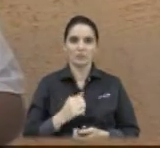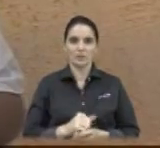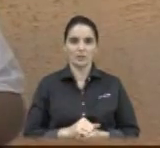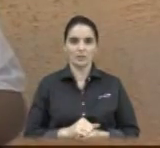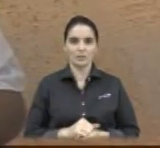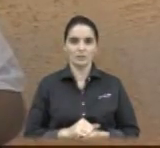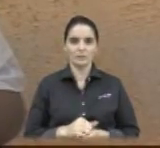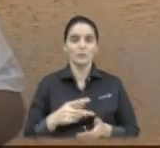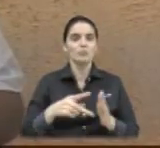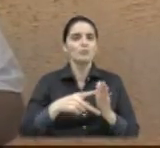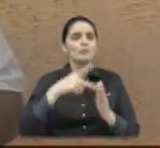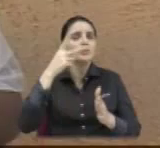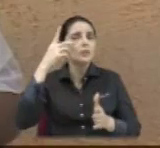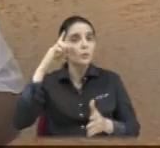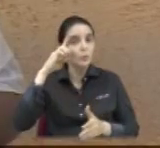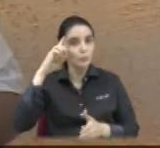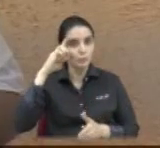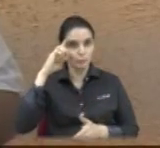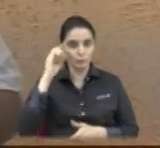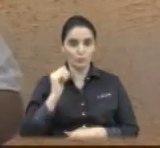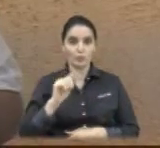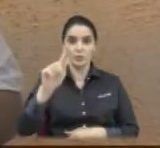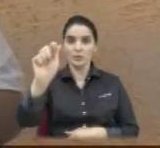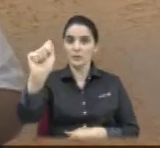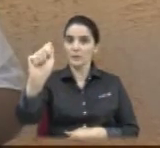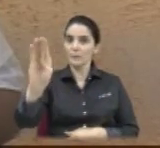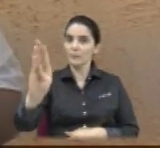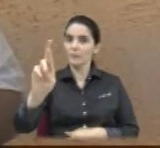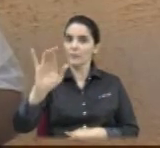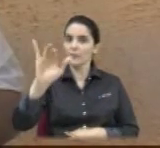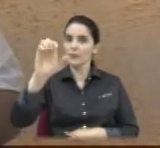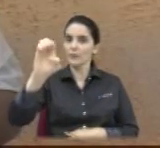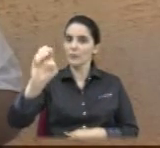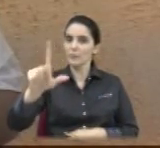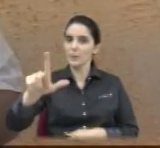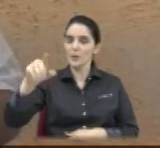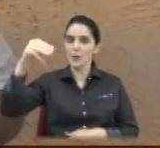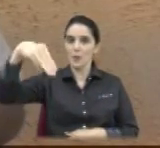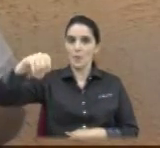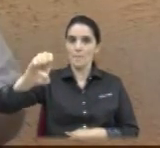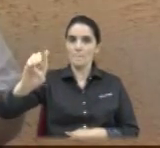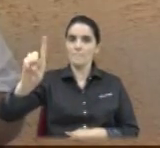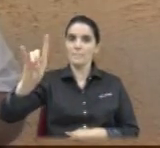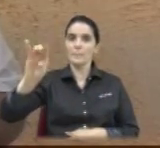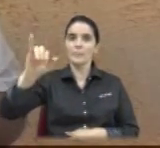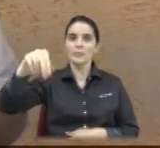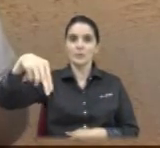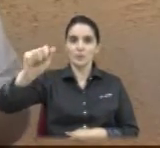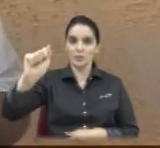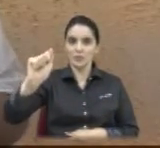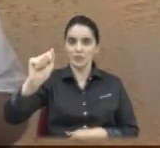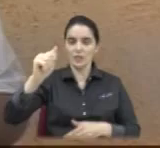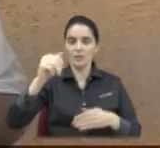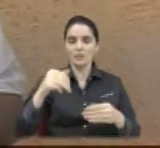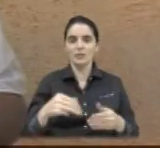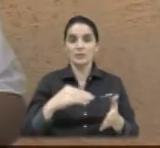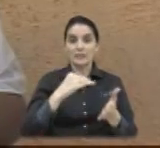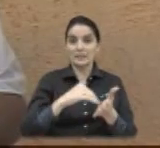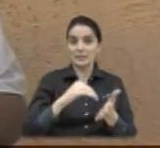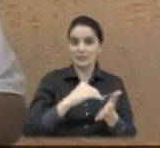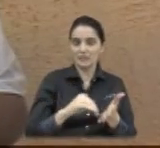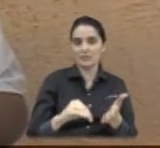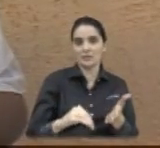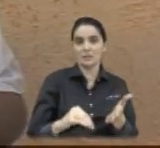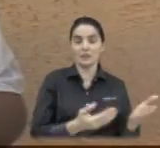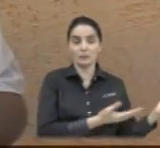dia tendo como representação gabriel medina secretário nacional de juventude do governo federal mesmo após todos os acontecimentos